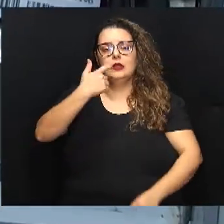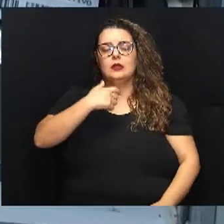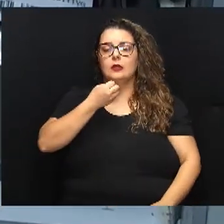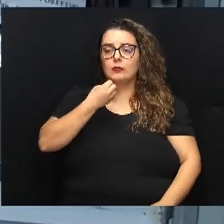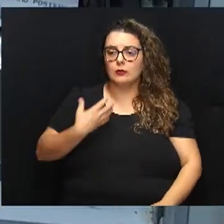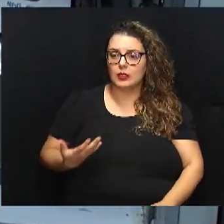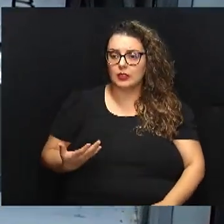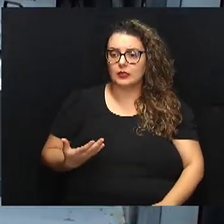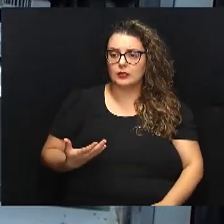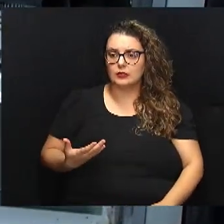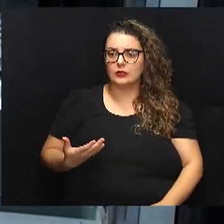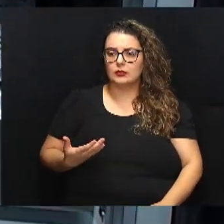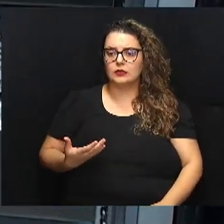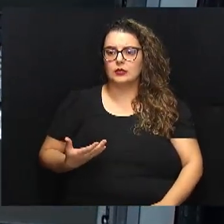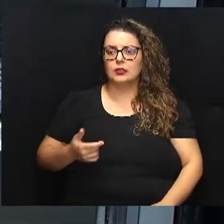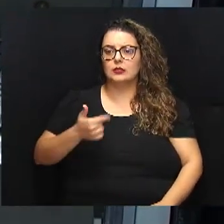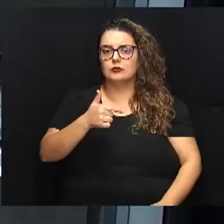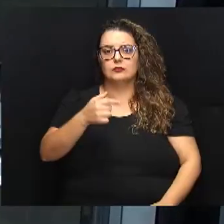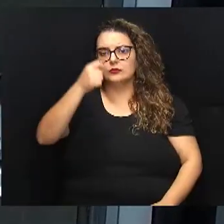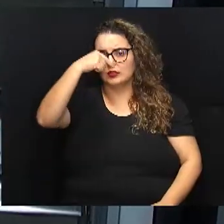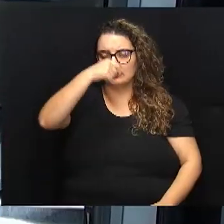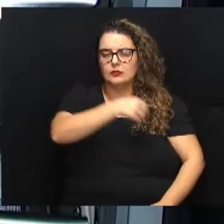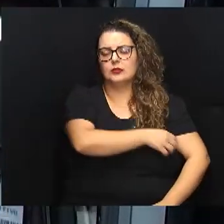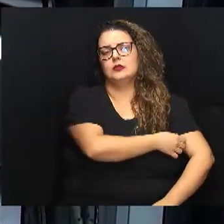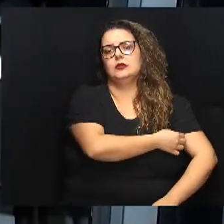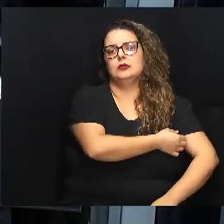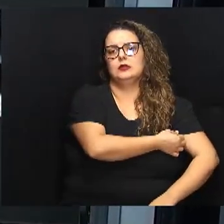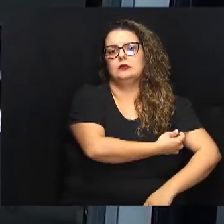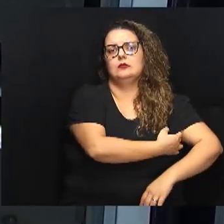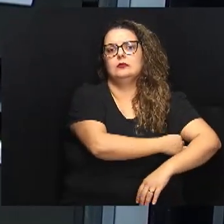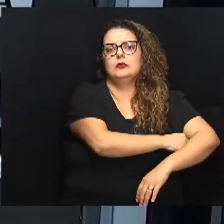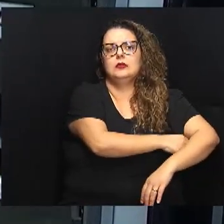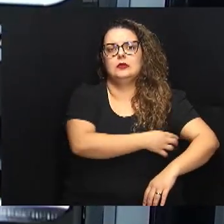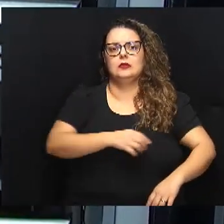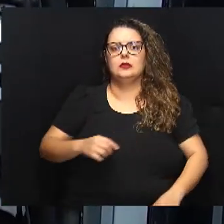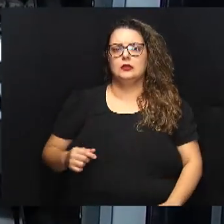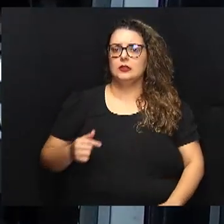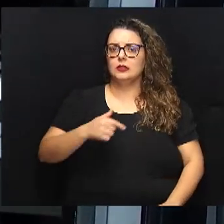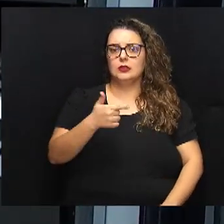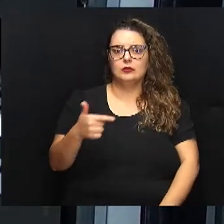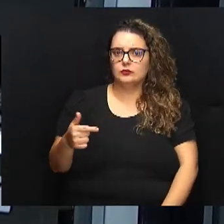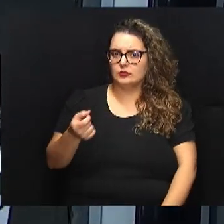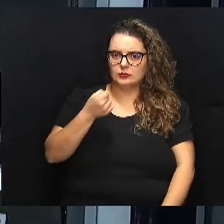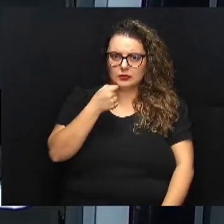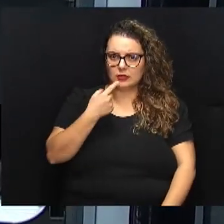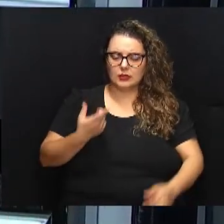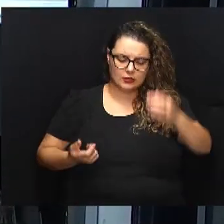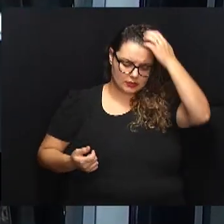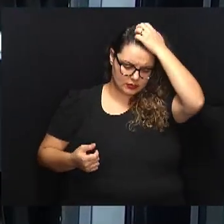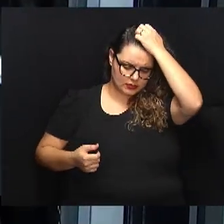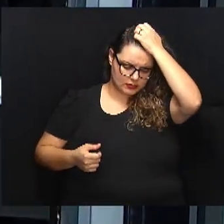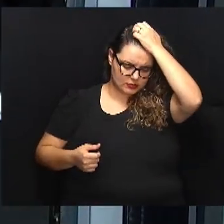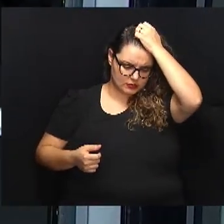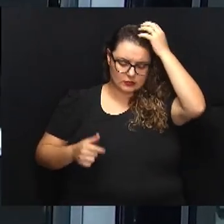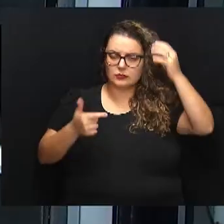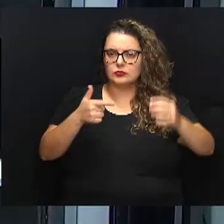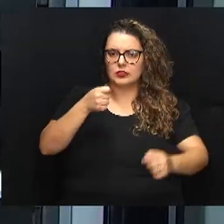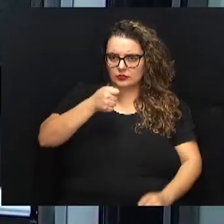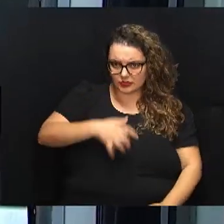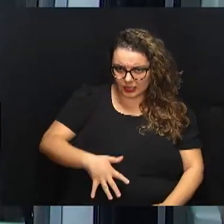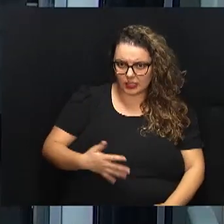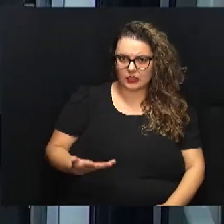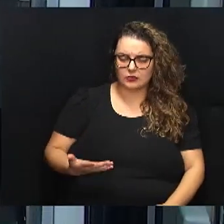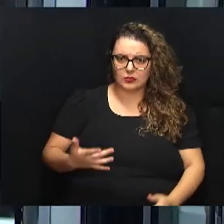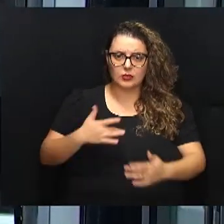né? Eu estou sem gripe, eu estou sem tomar uma medicação, eu estou sem diarreia. Então, assim, eu estou num